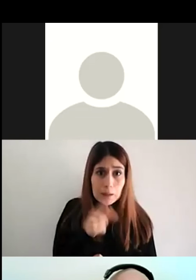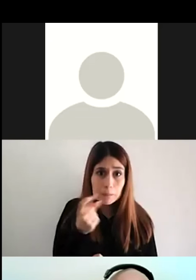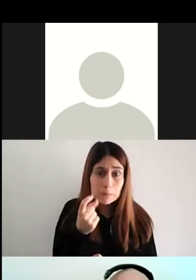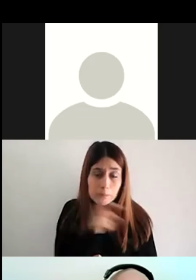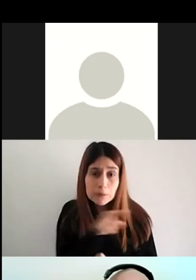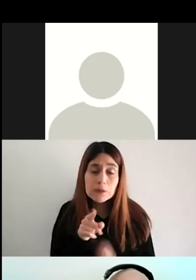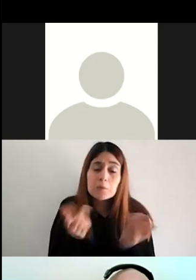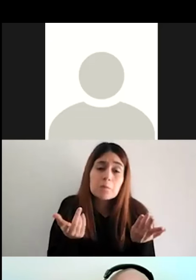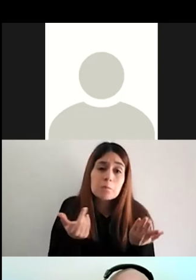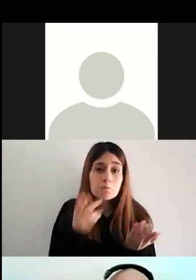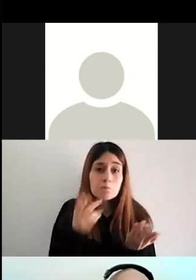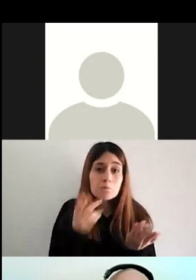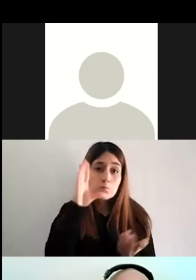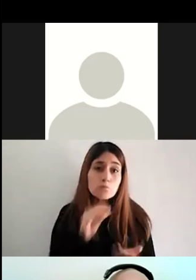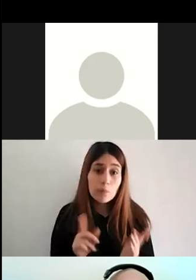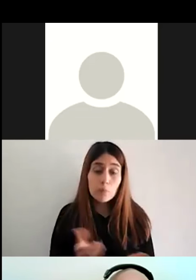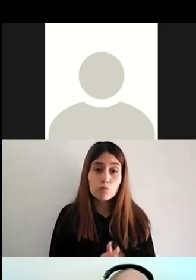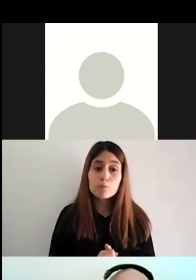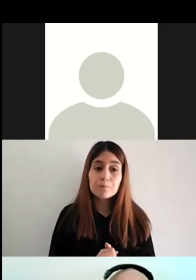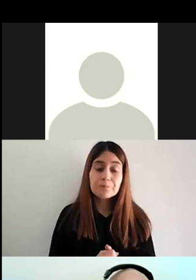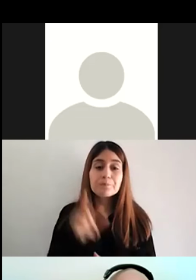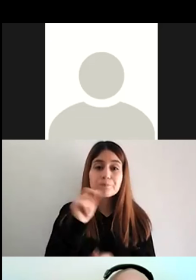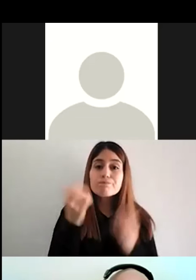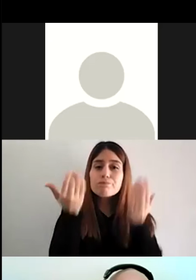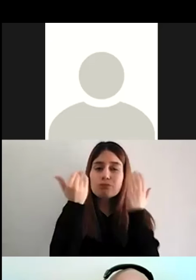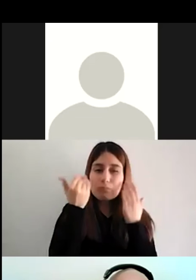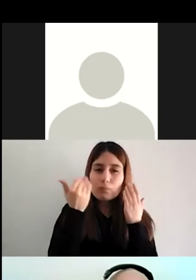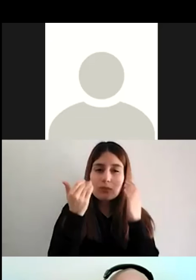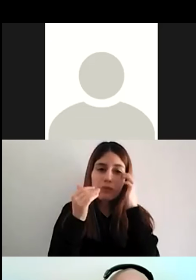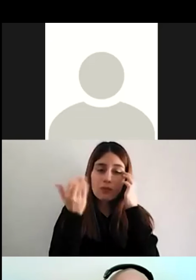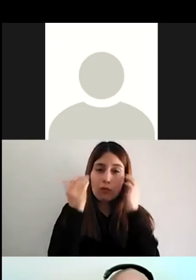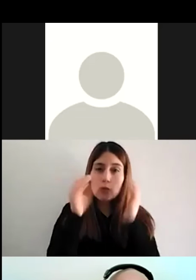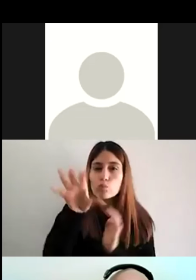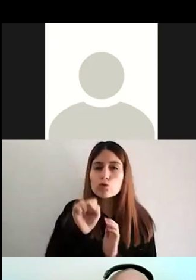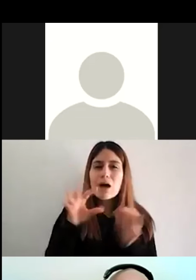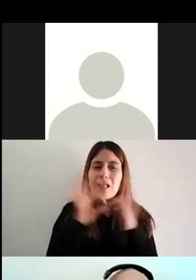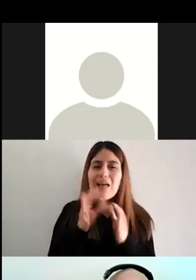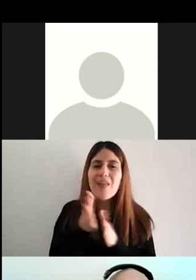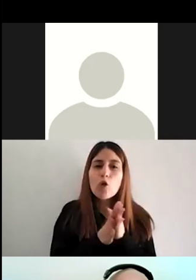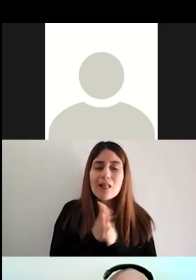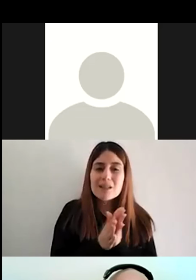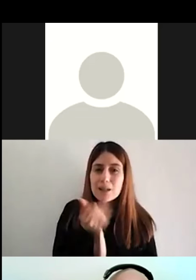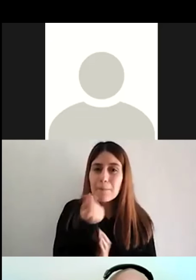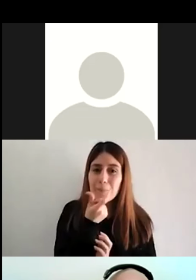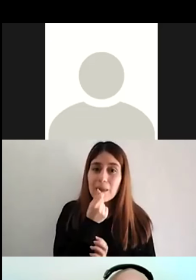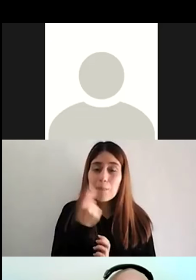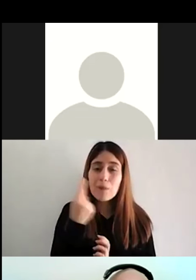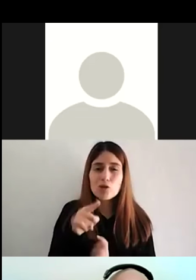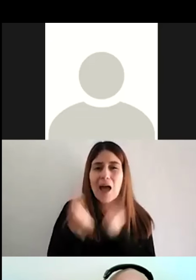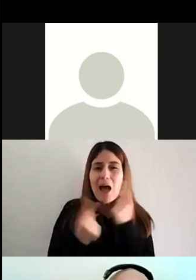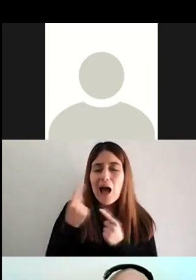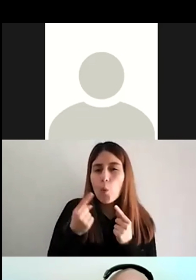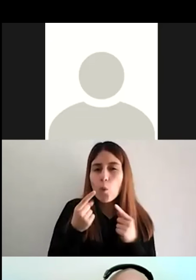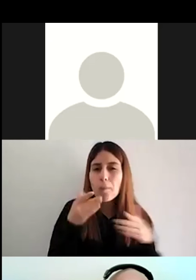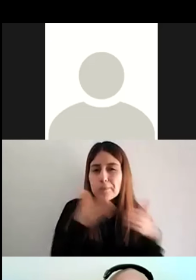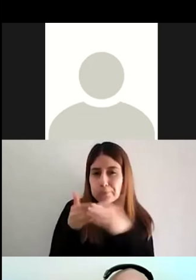indicações terapêuticas. Ainda, a fonte de informação de utilização também tem alguns limites, ou